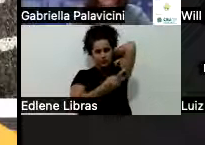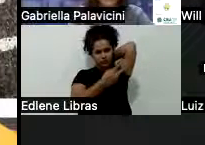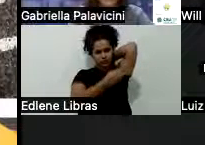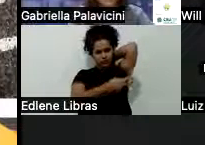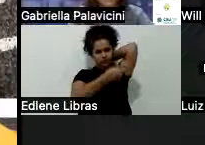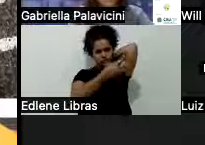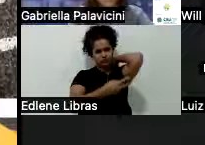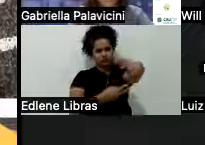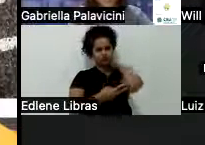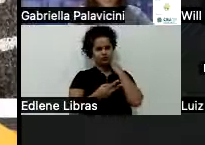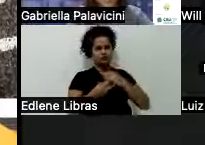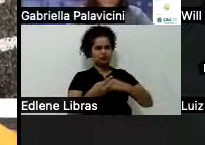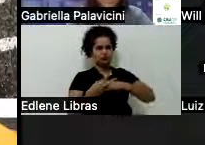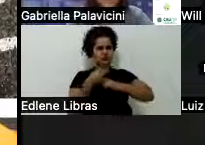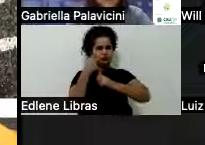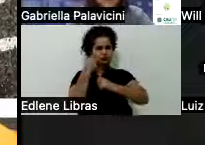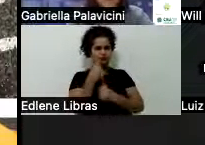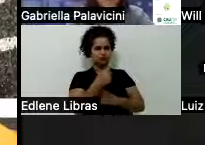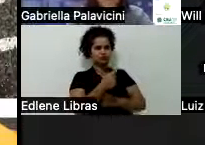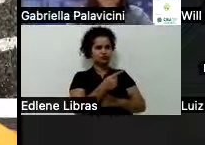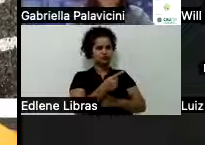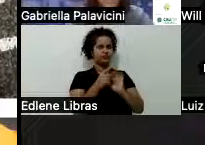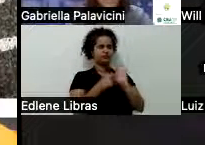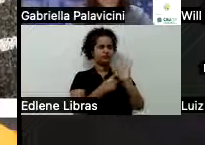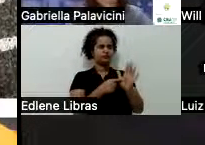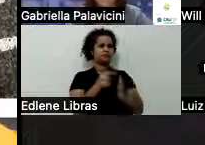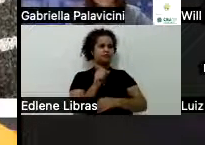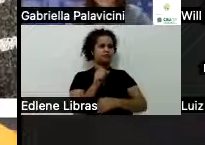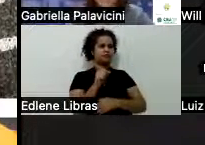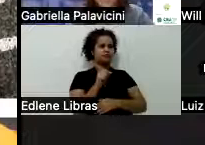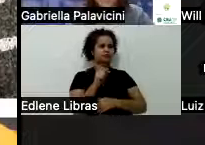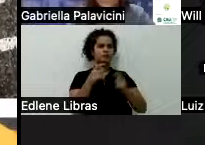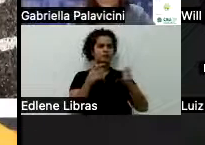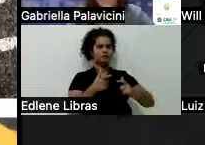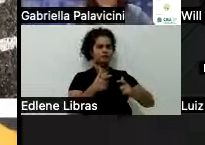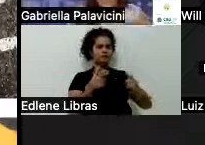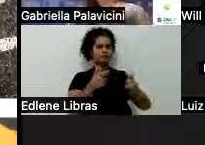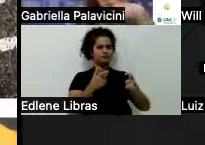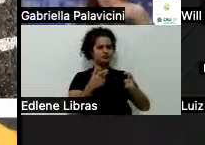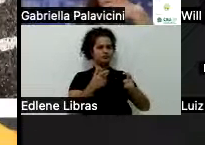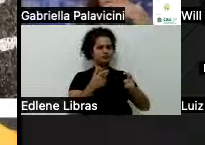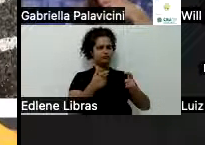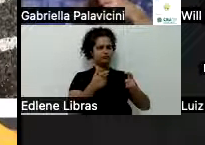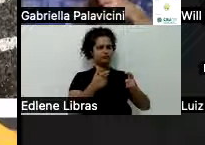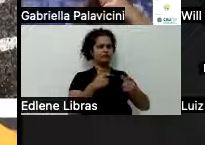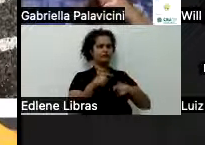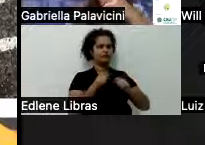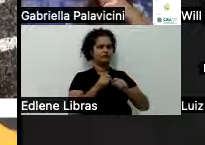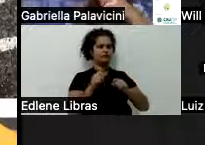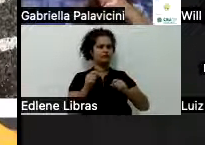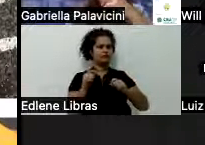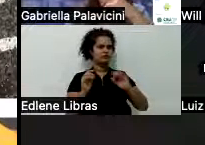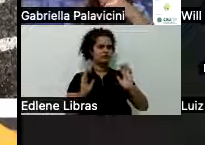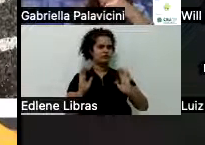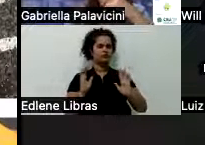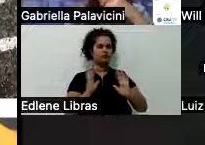Esse é o San Antonís, aqui eu mostro um cruzamento na fase temporária, que ele já tem